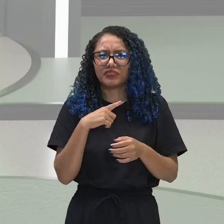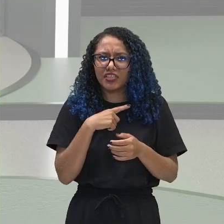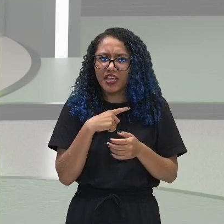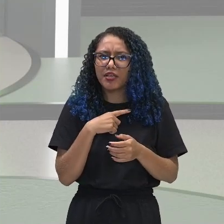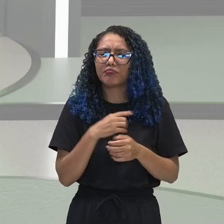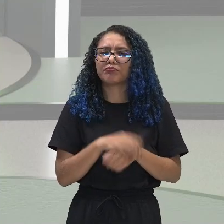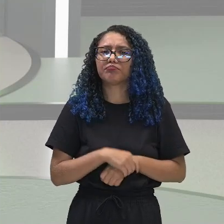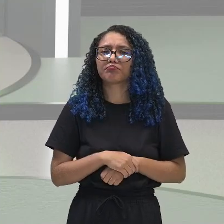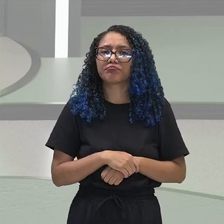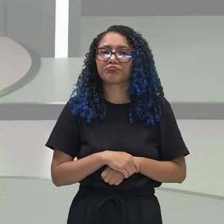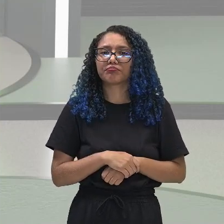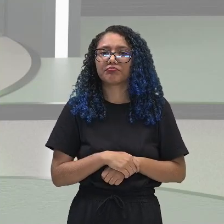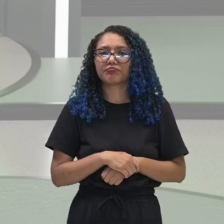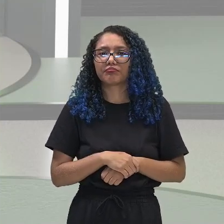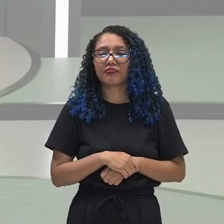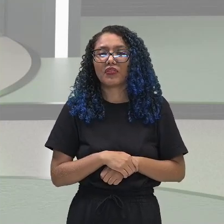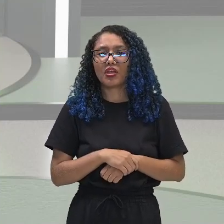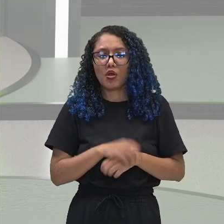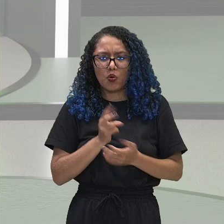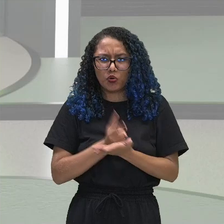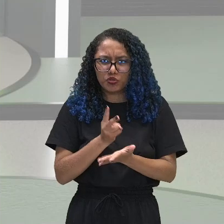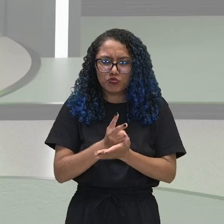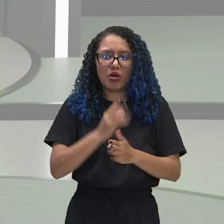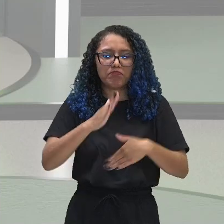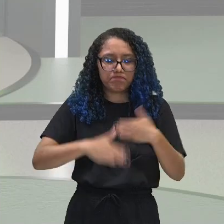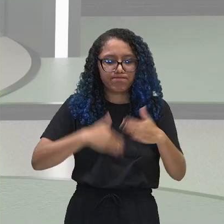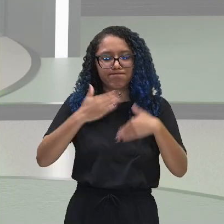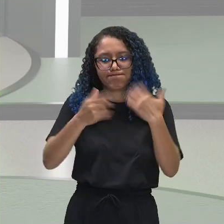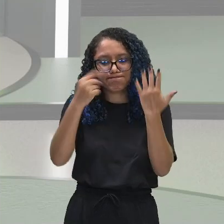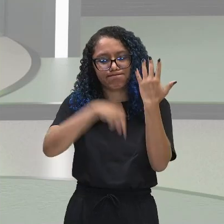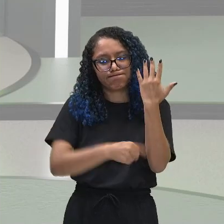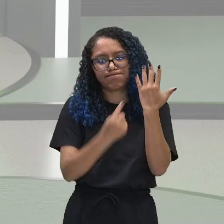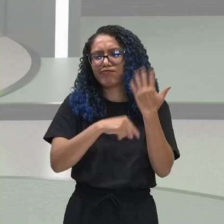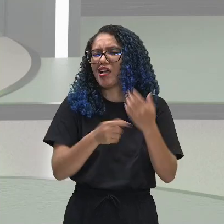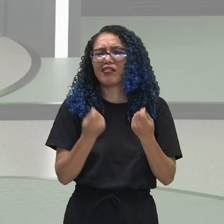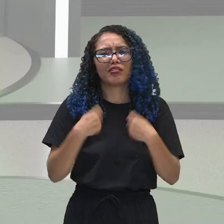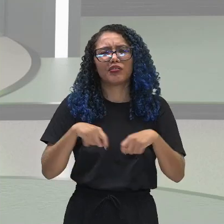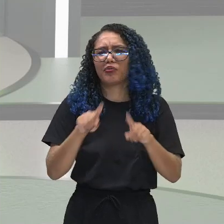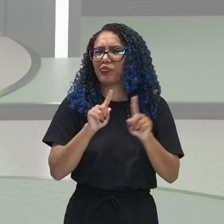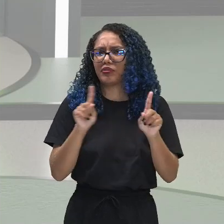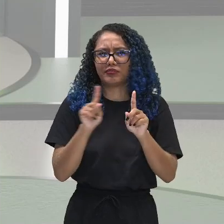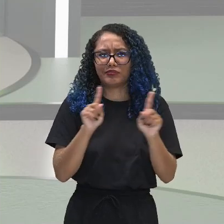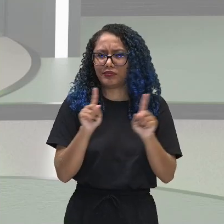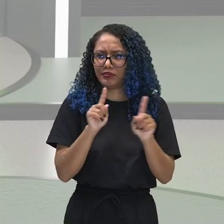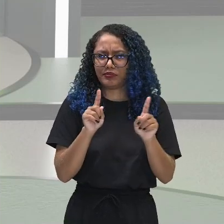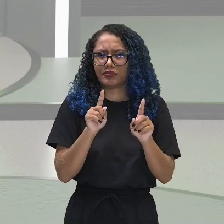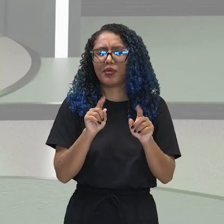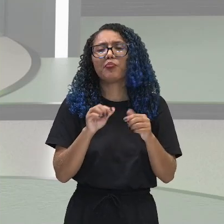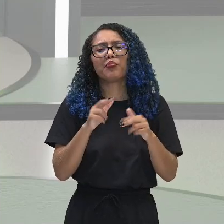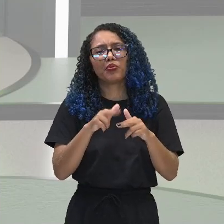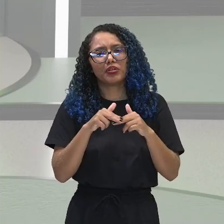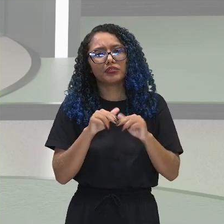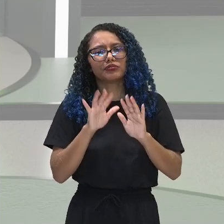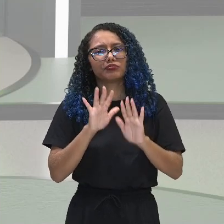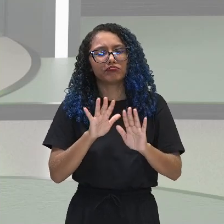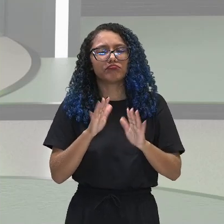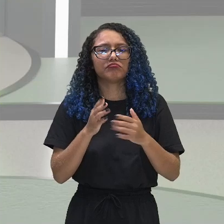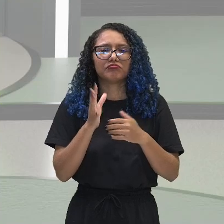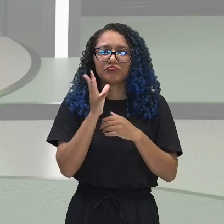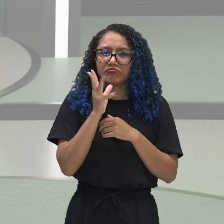não há necessidade de continuar fazendo a fotossíntese, então ela vai desacelerando,